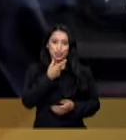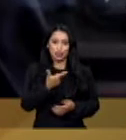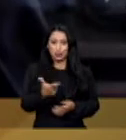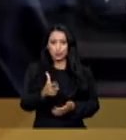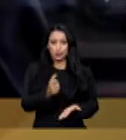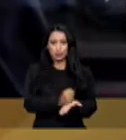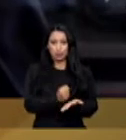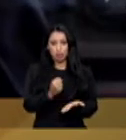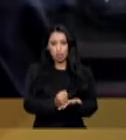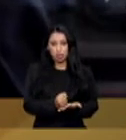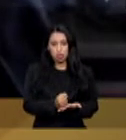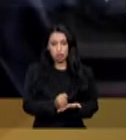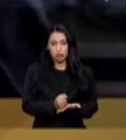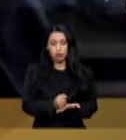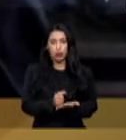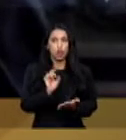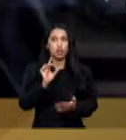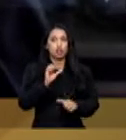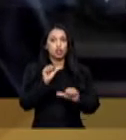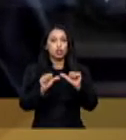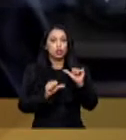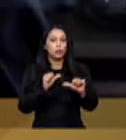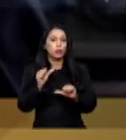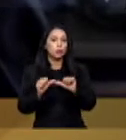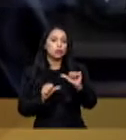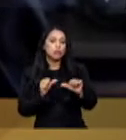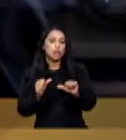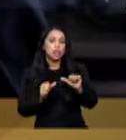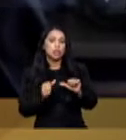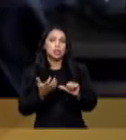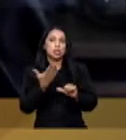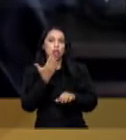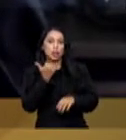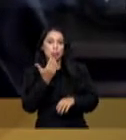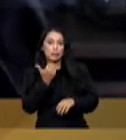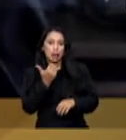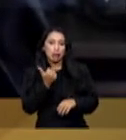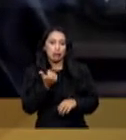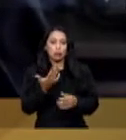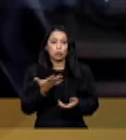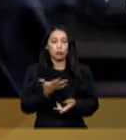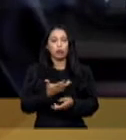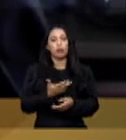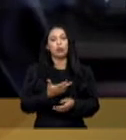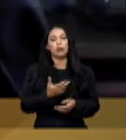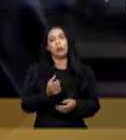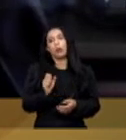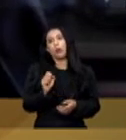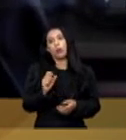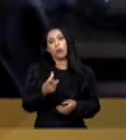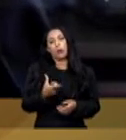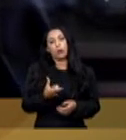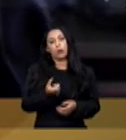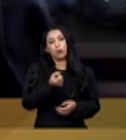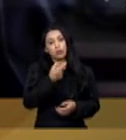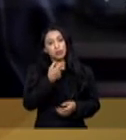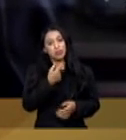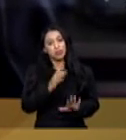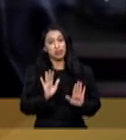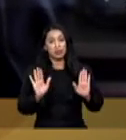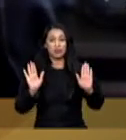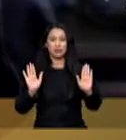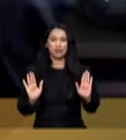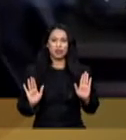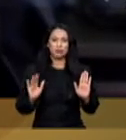Apenas falava em alterar substância alimentícia ou medicinal. Portanto,